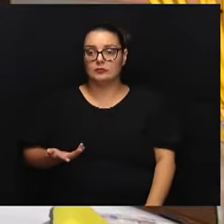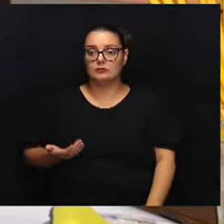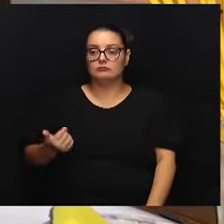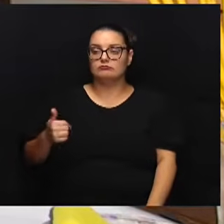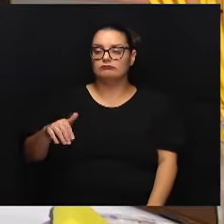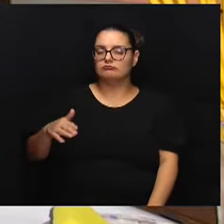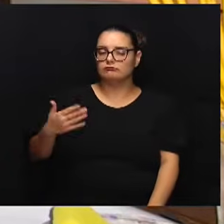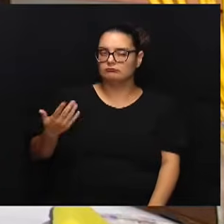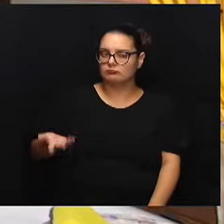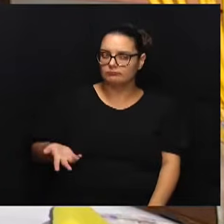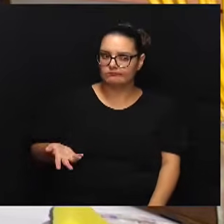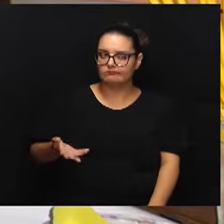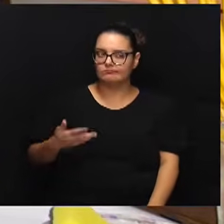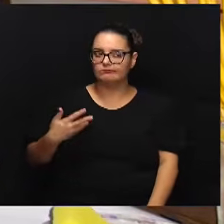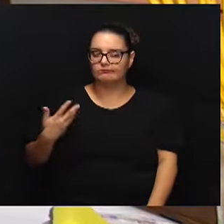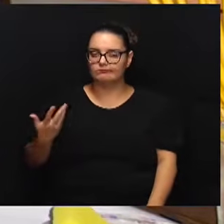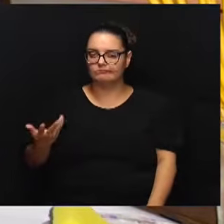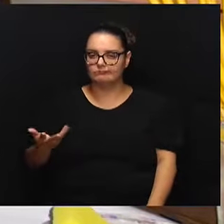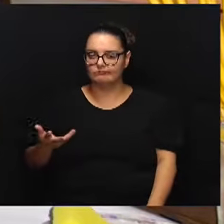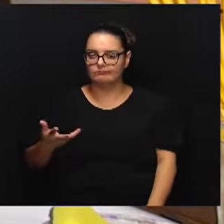mais...